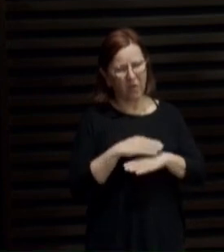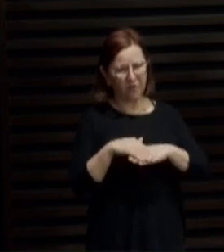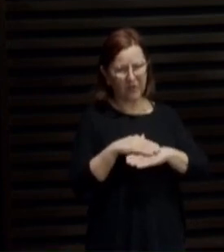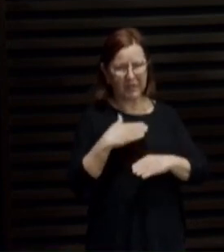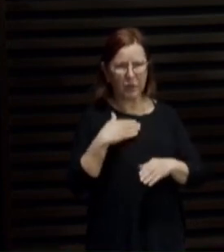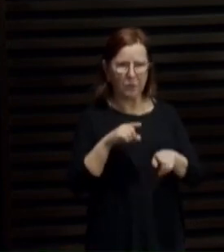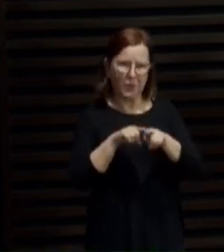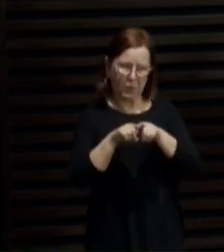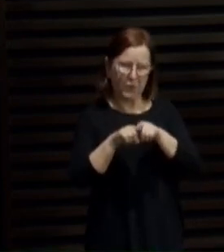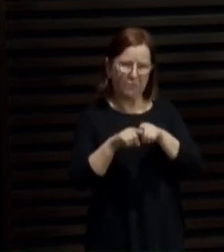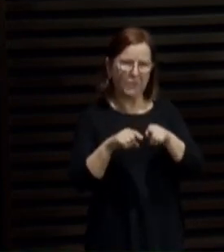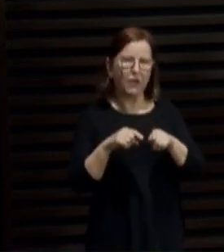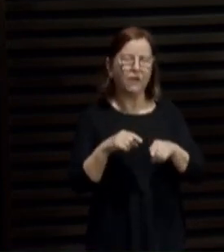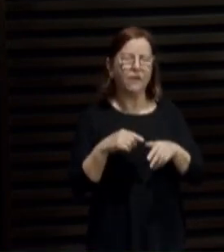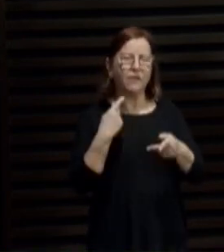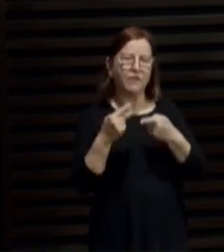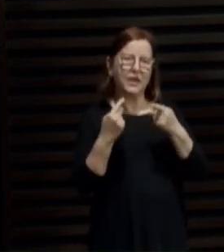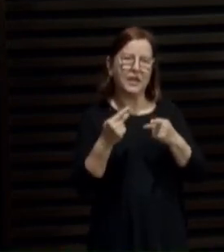fazer